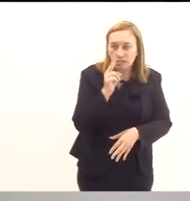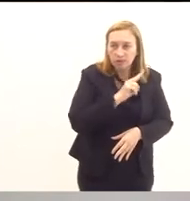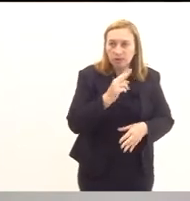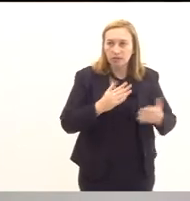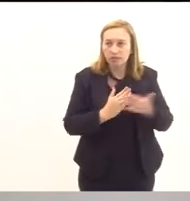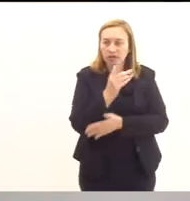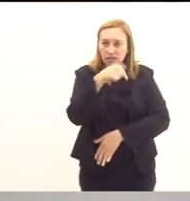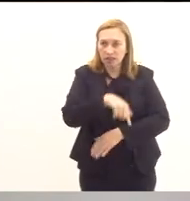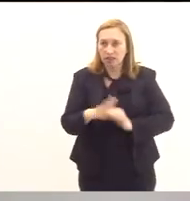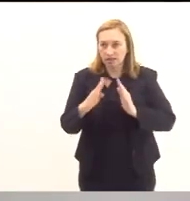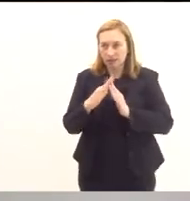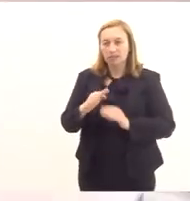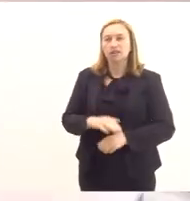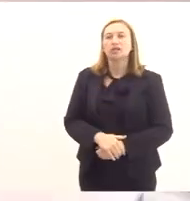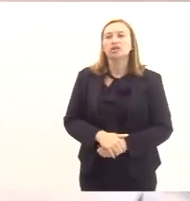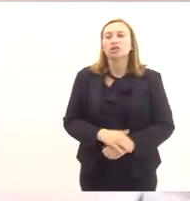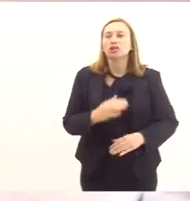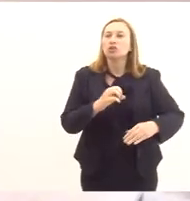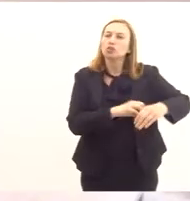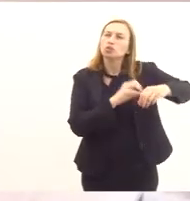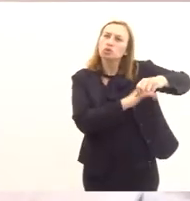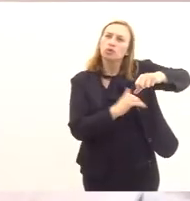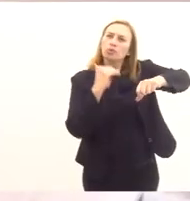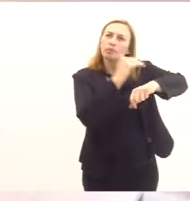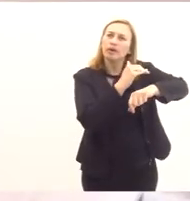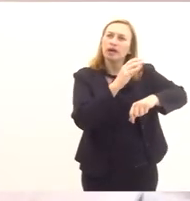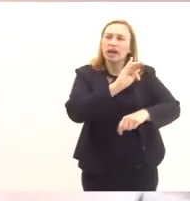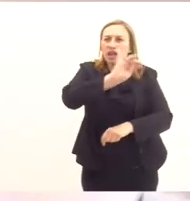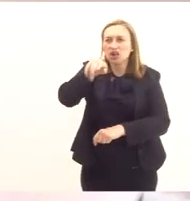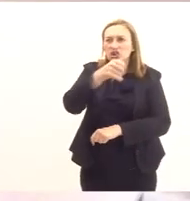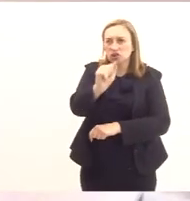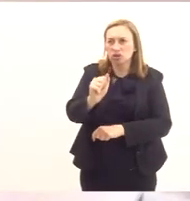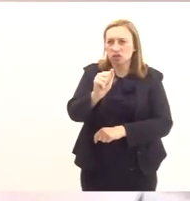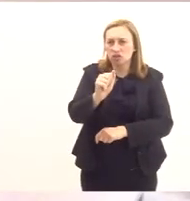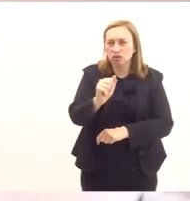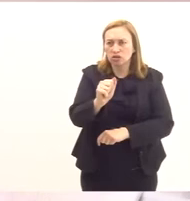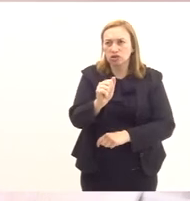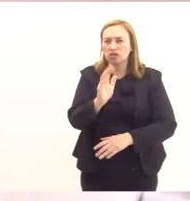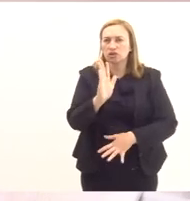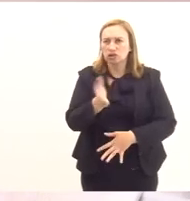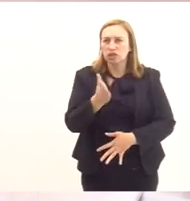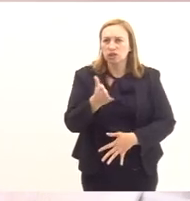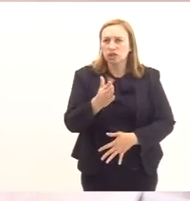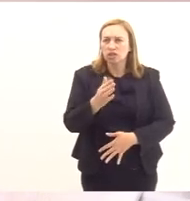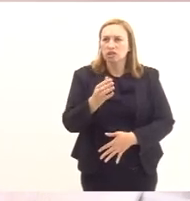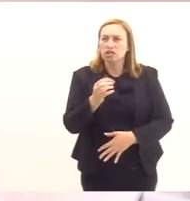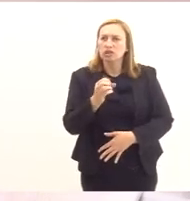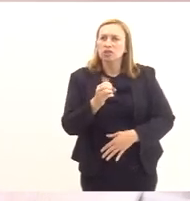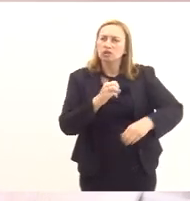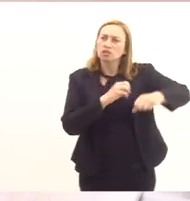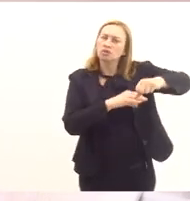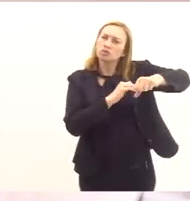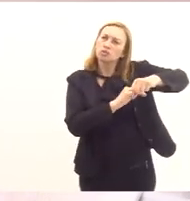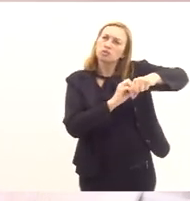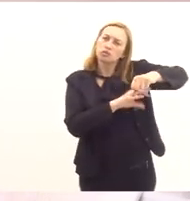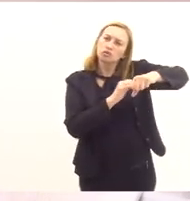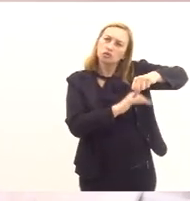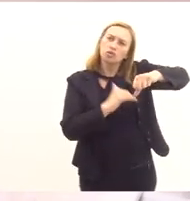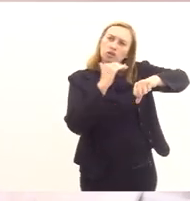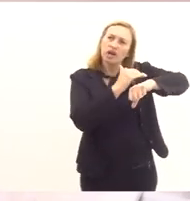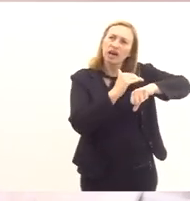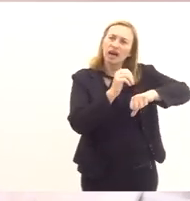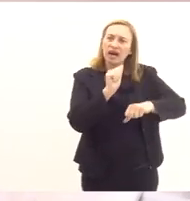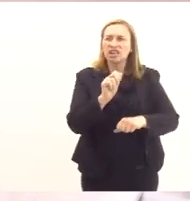aprovados aqui pela casa o super RJ foi destilação o prometido que já tava aportado no supera para